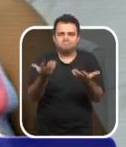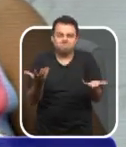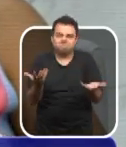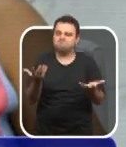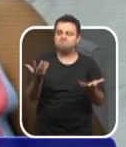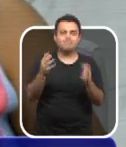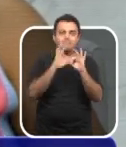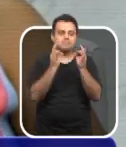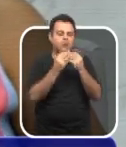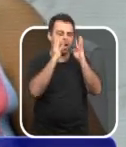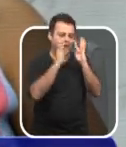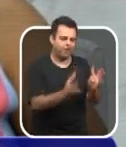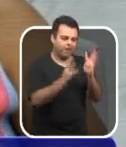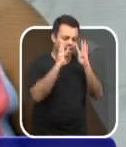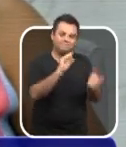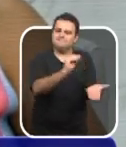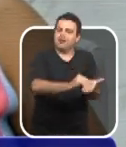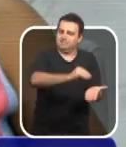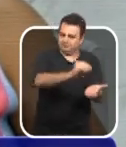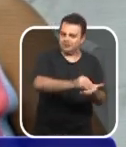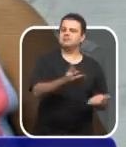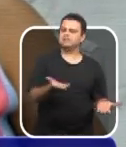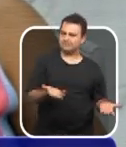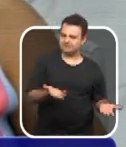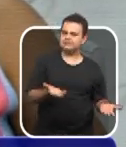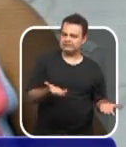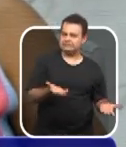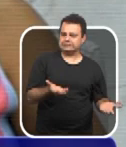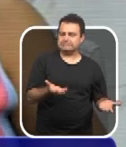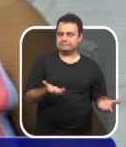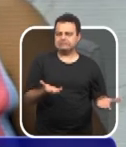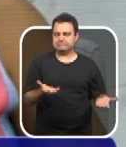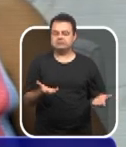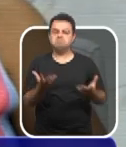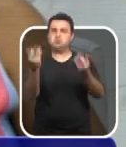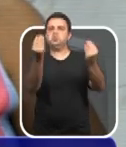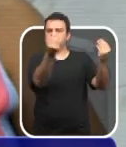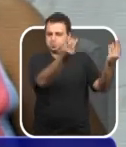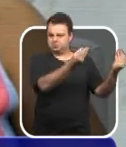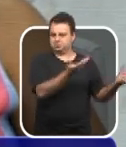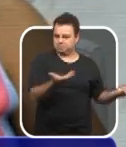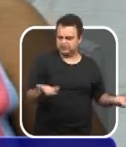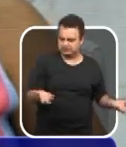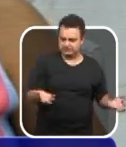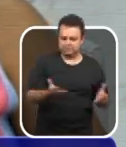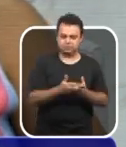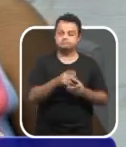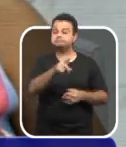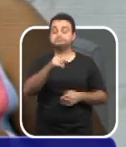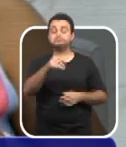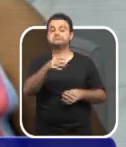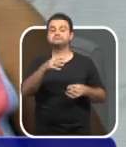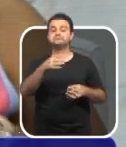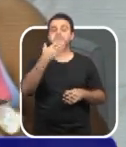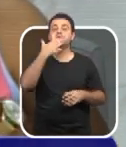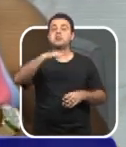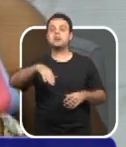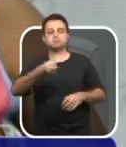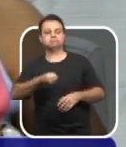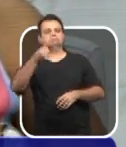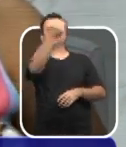um pouco de atenção na família, certo? Porque a criança ela fica na